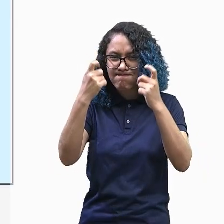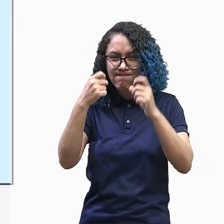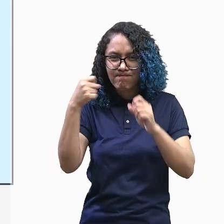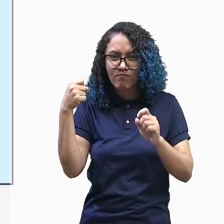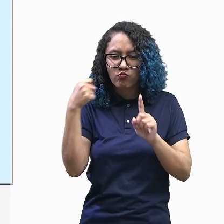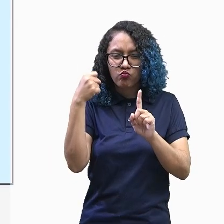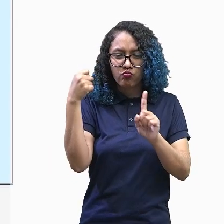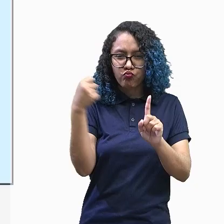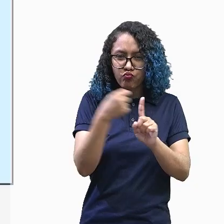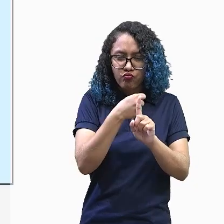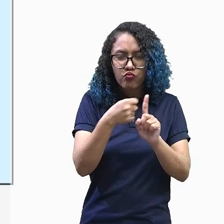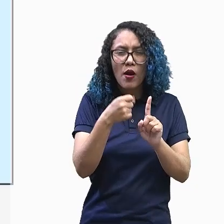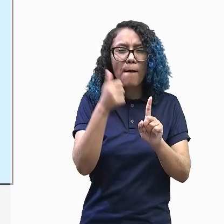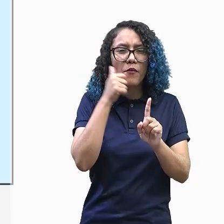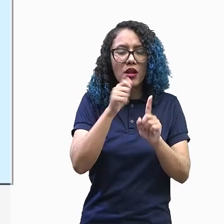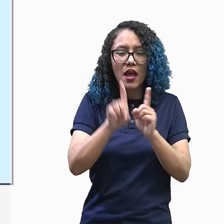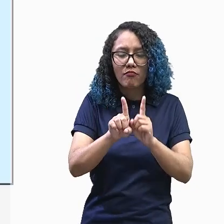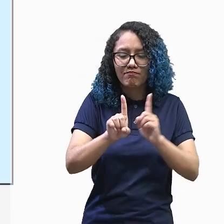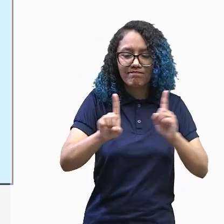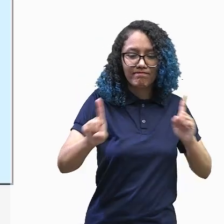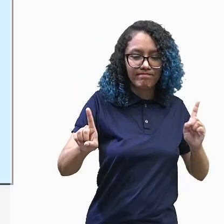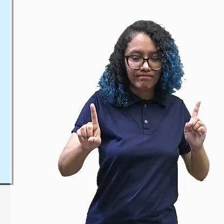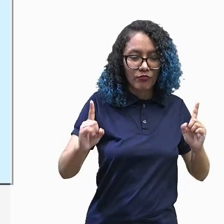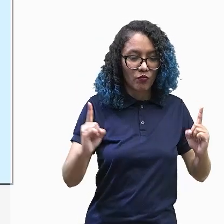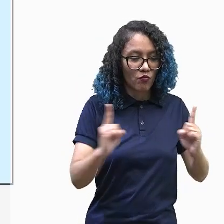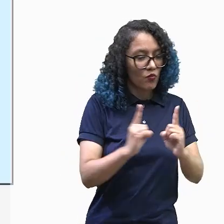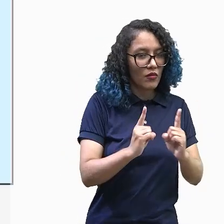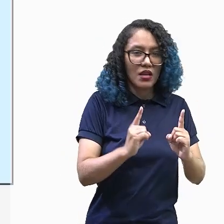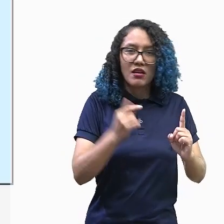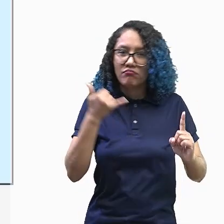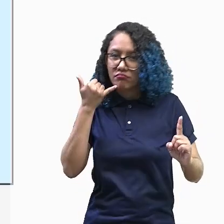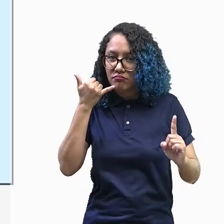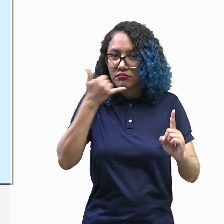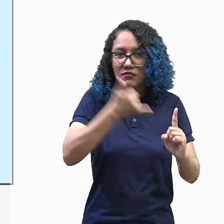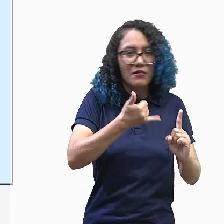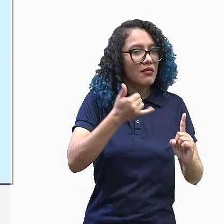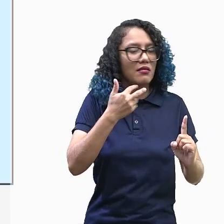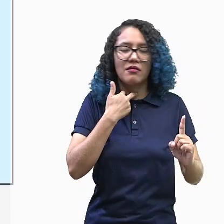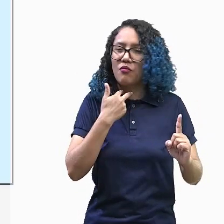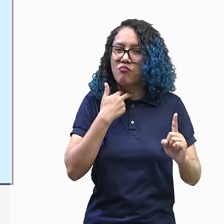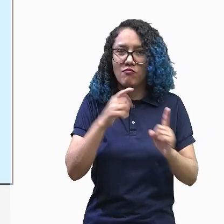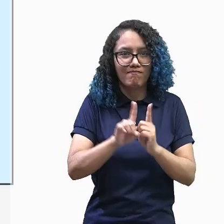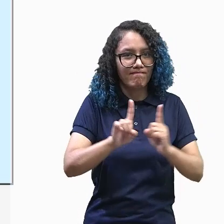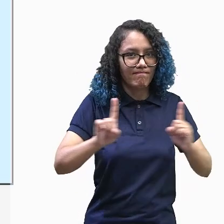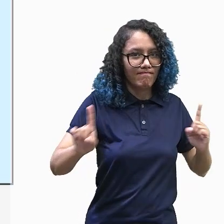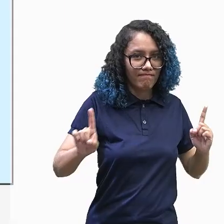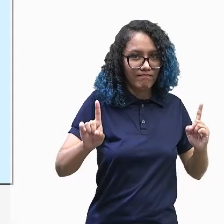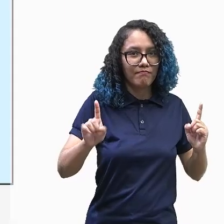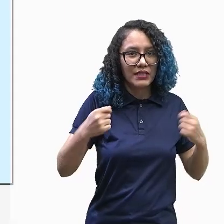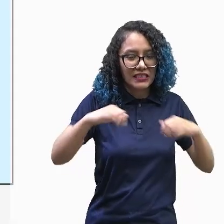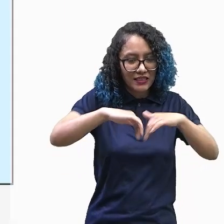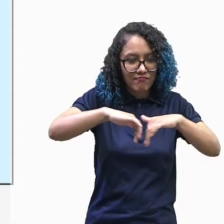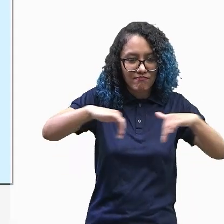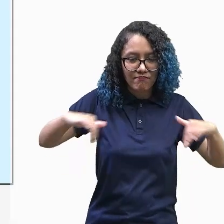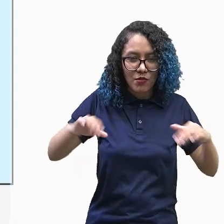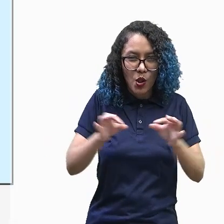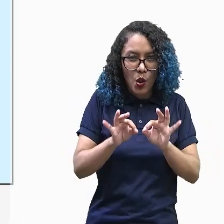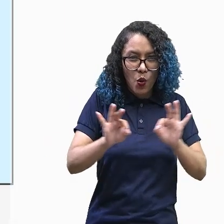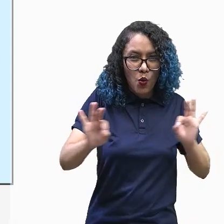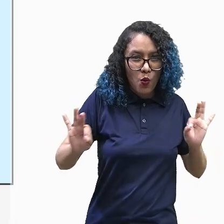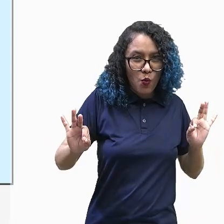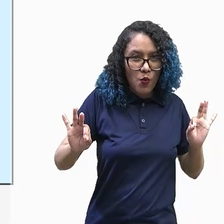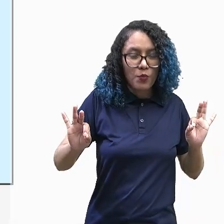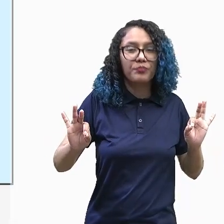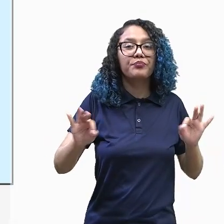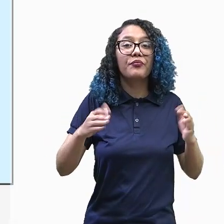dela. Não pode se aproximar, não pode ligar. E esse documento,